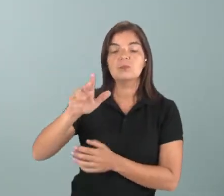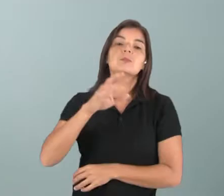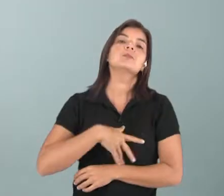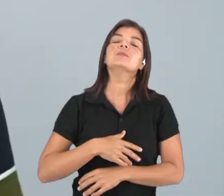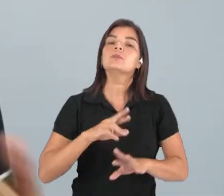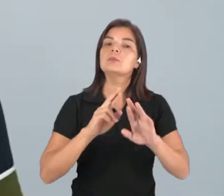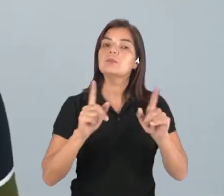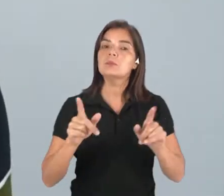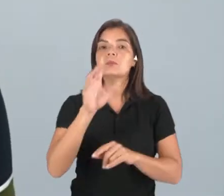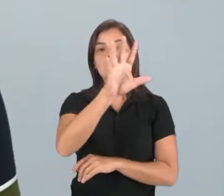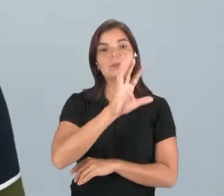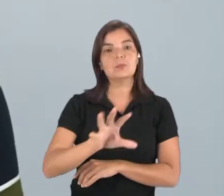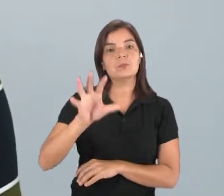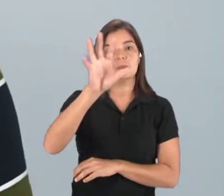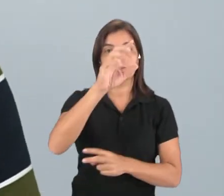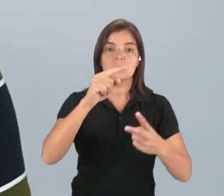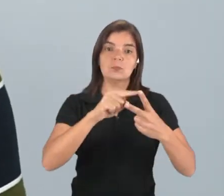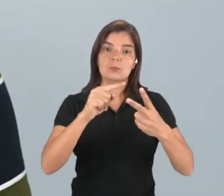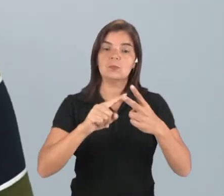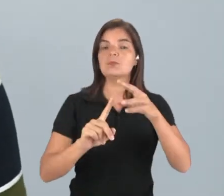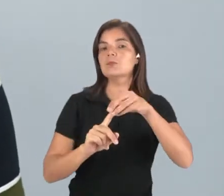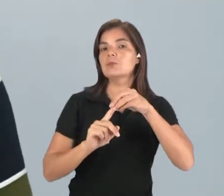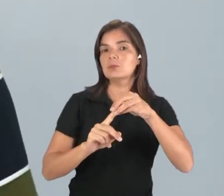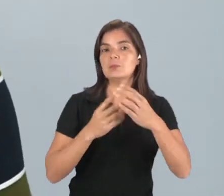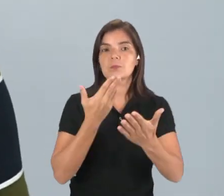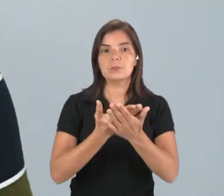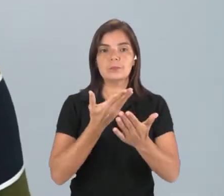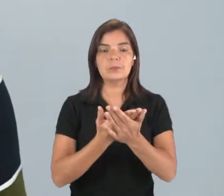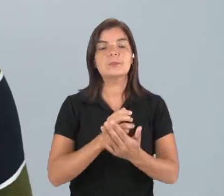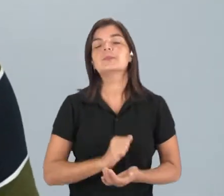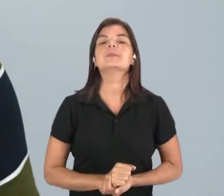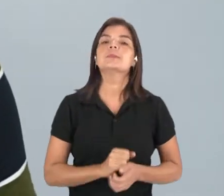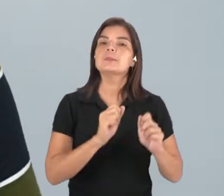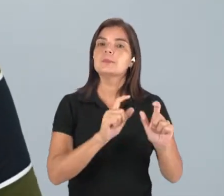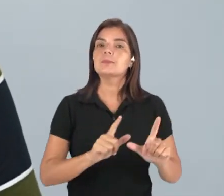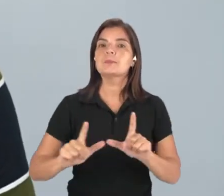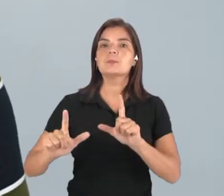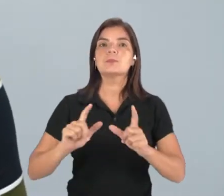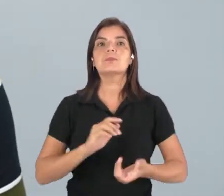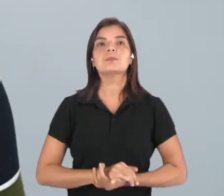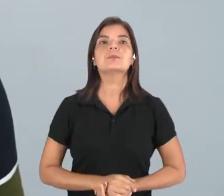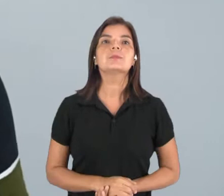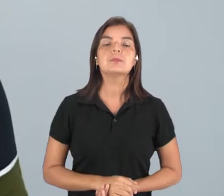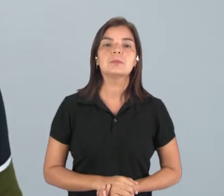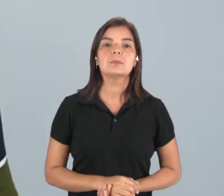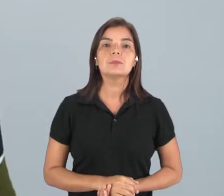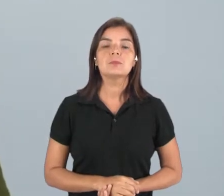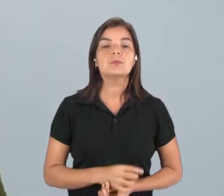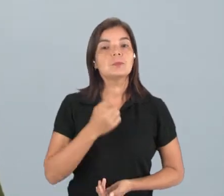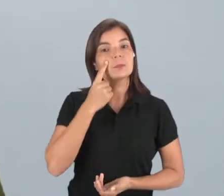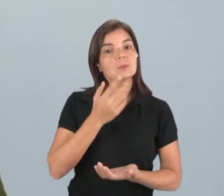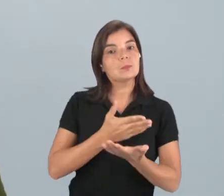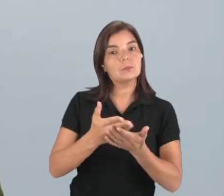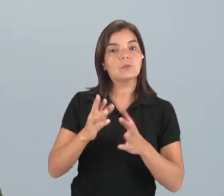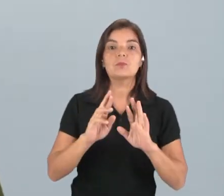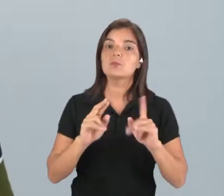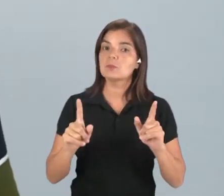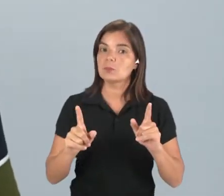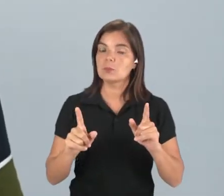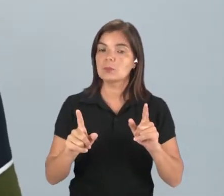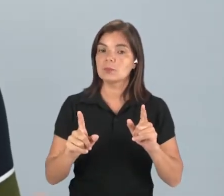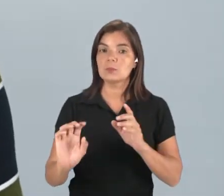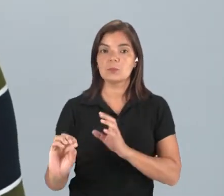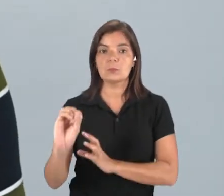tá? Esses são os dois principais objetivos da nossa aula, tá bom? Então vamos começar. Vamos começar